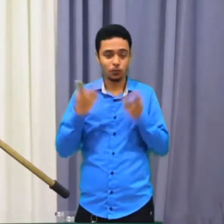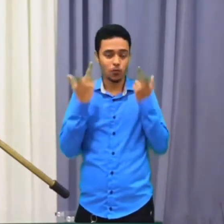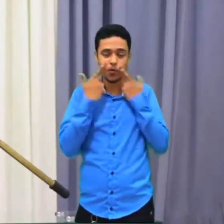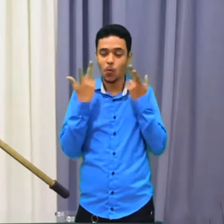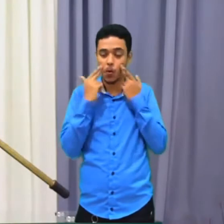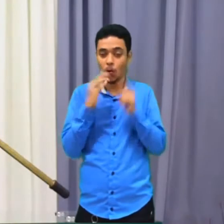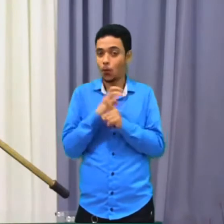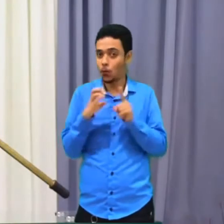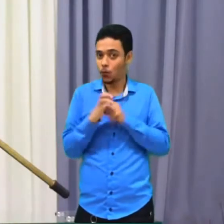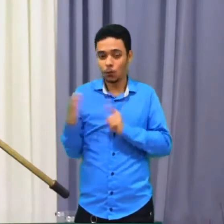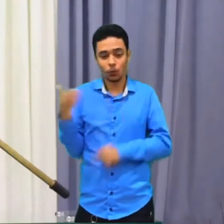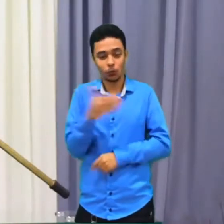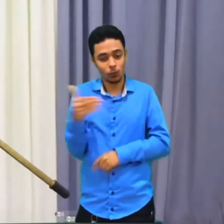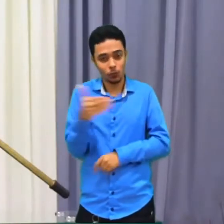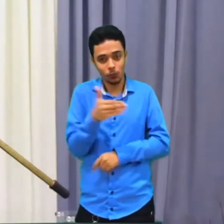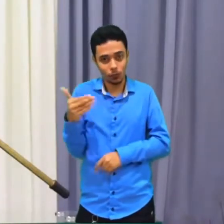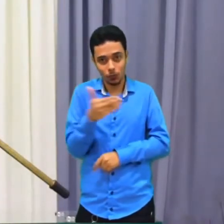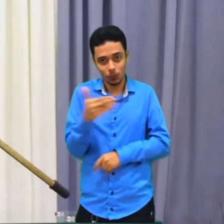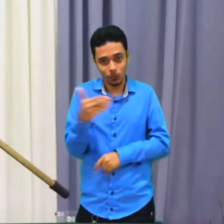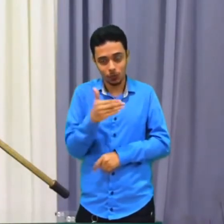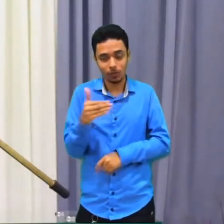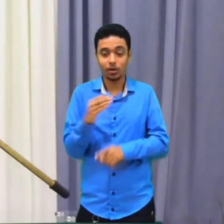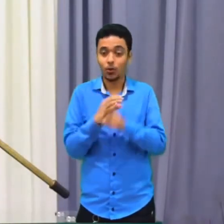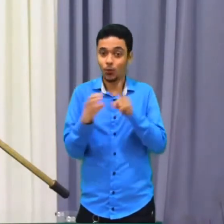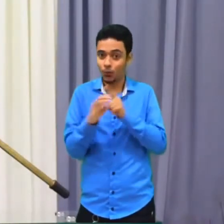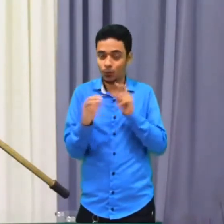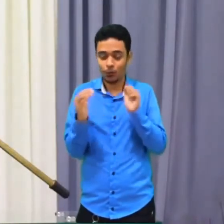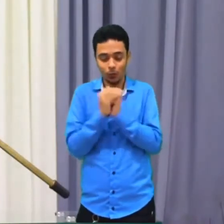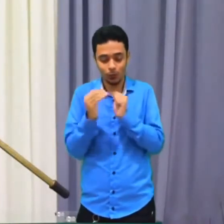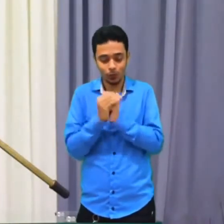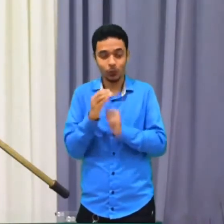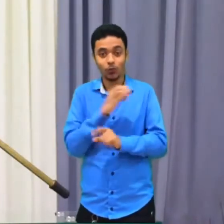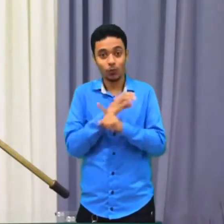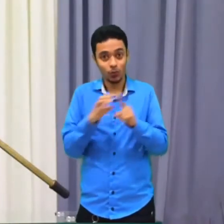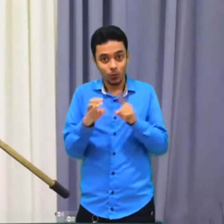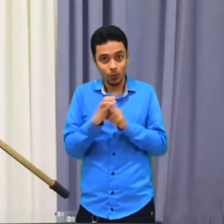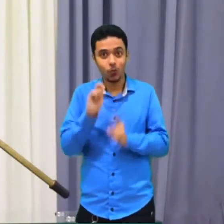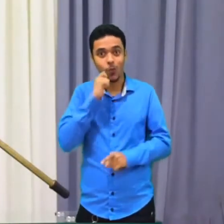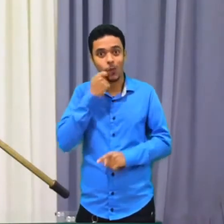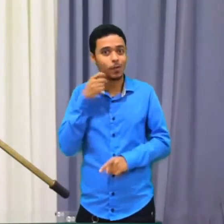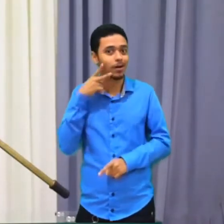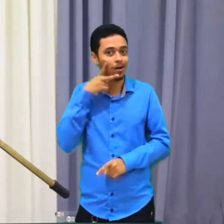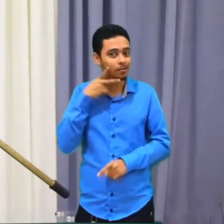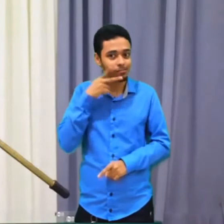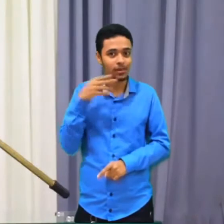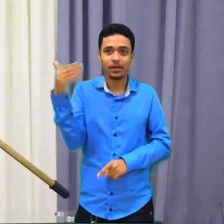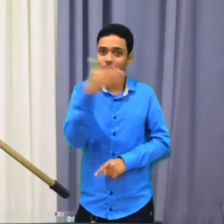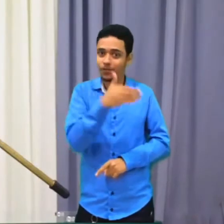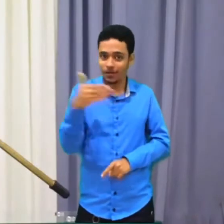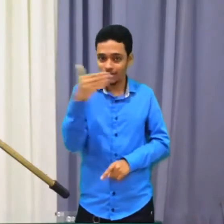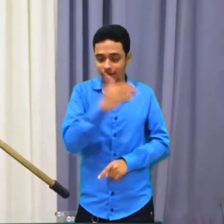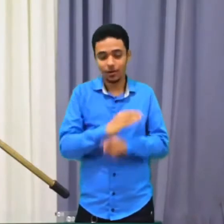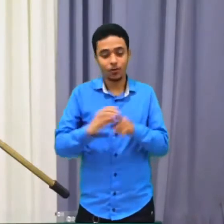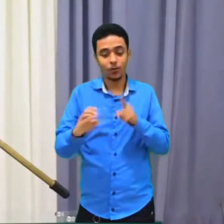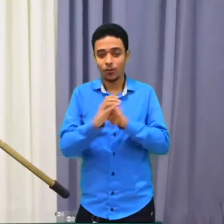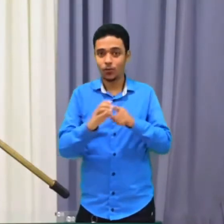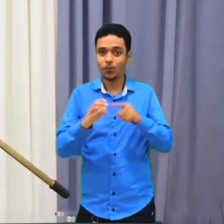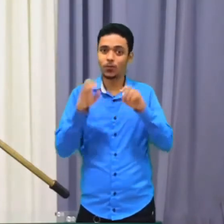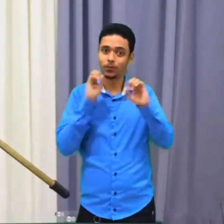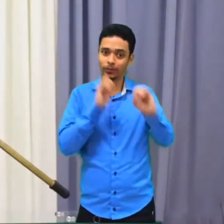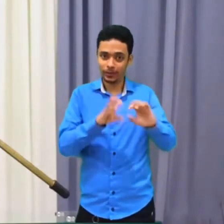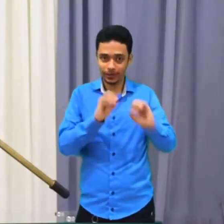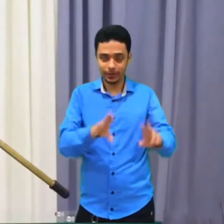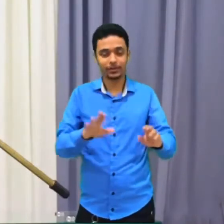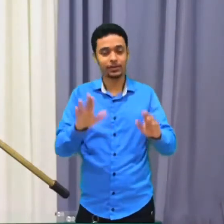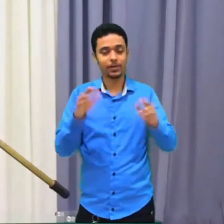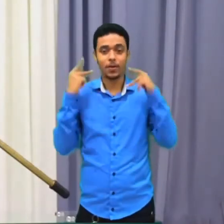normalmente, congregando para os cultos de oração, para os cultos de ceia, para os cultos de pregação, de